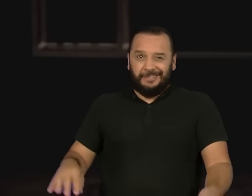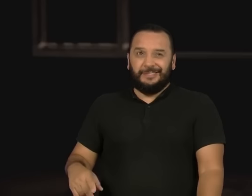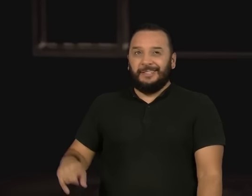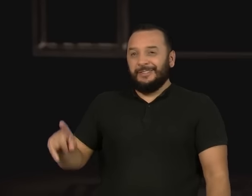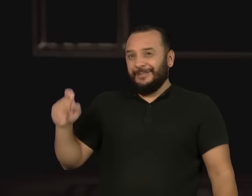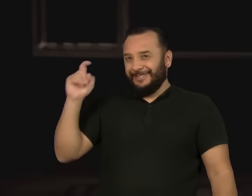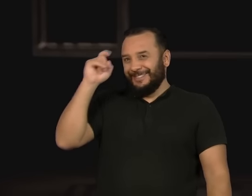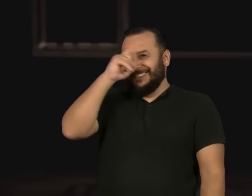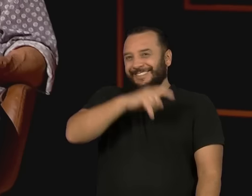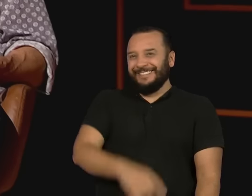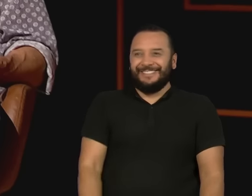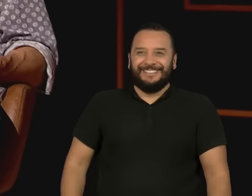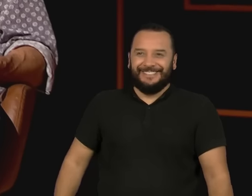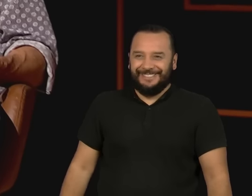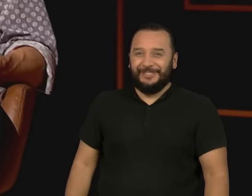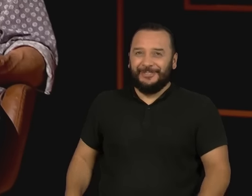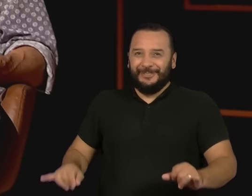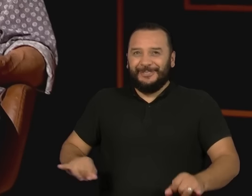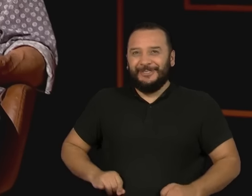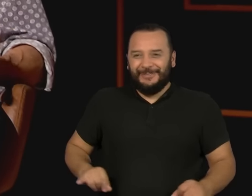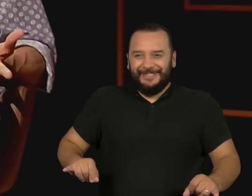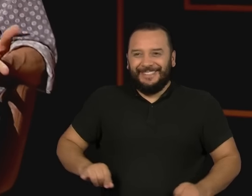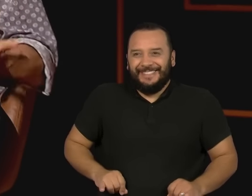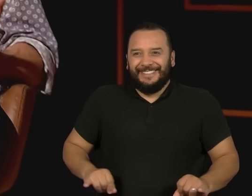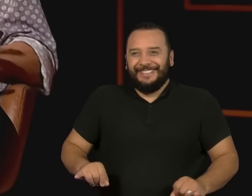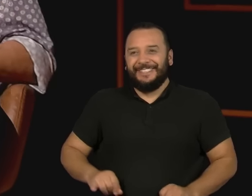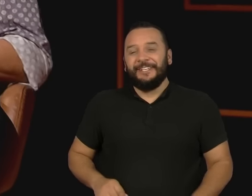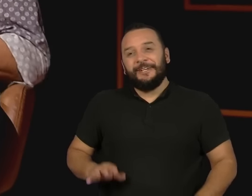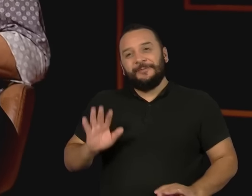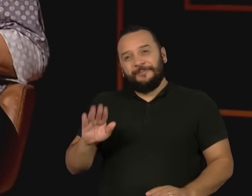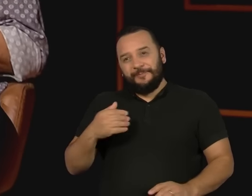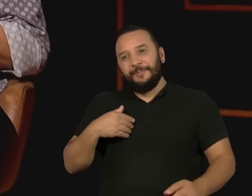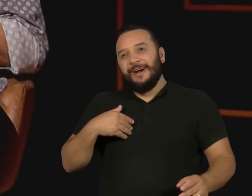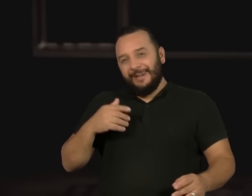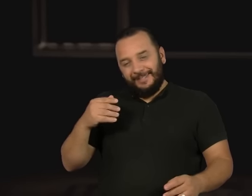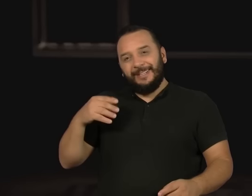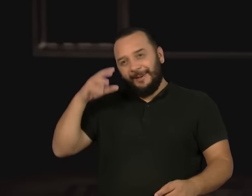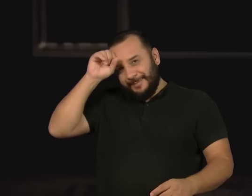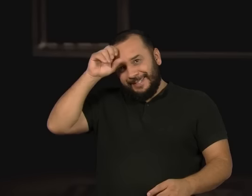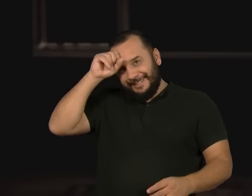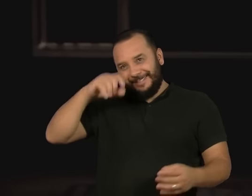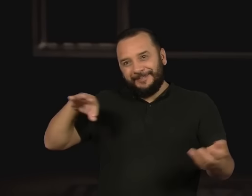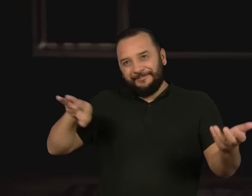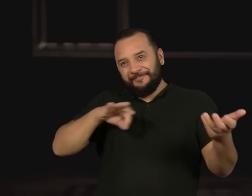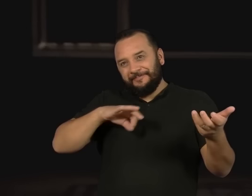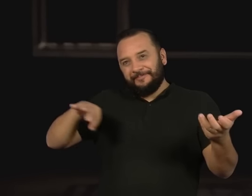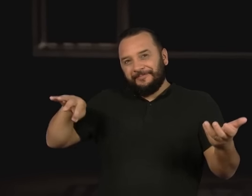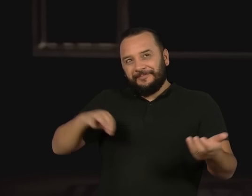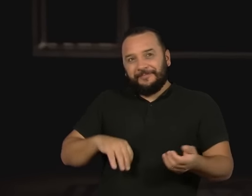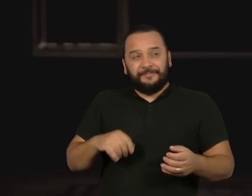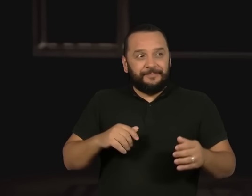é difícil, né? Então eu sofri bastante com o violino, mas passei pelo violino também. A sua primeira aparição na TV foi no programa